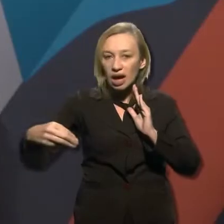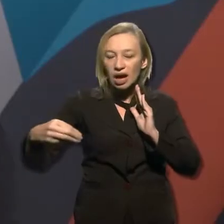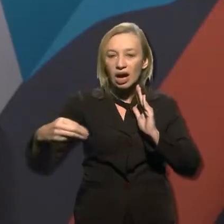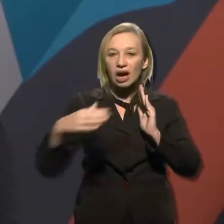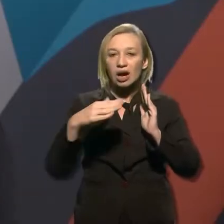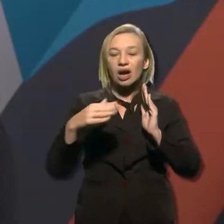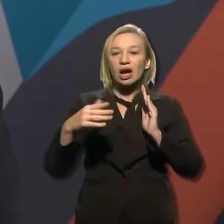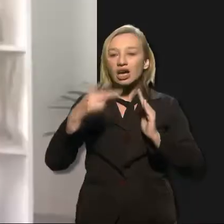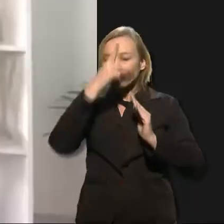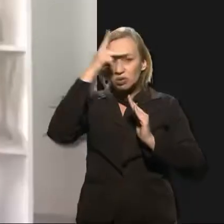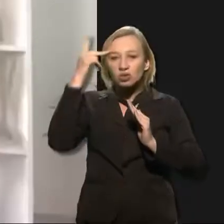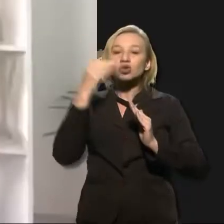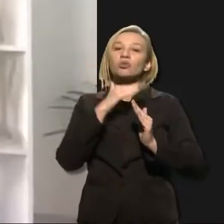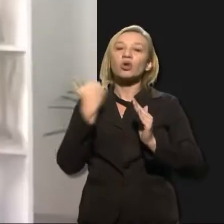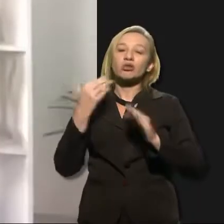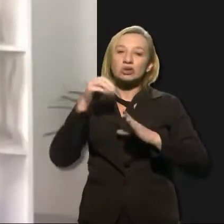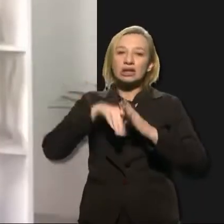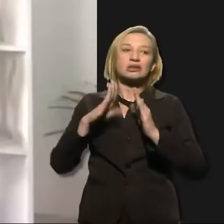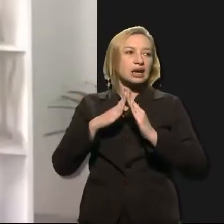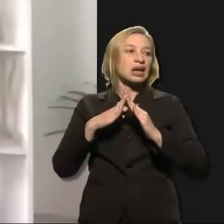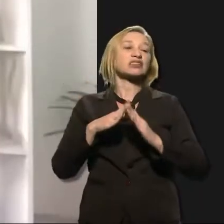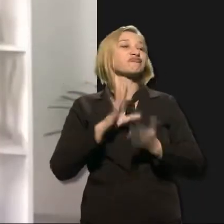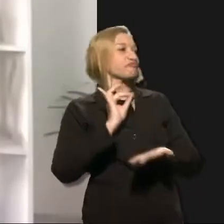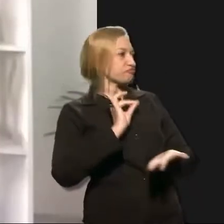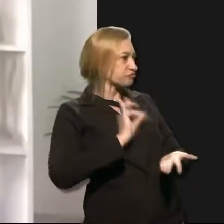retirar esses corpos de dentro de casa, né, deputada?